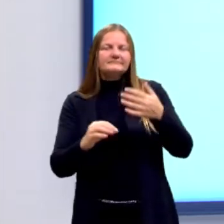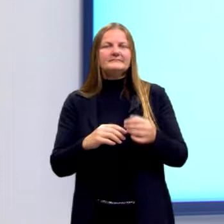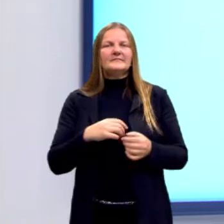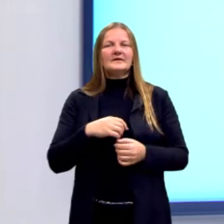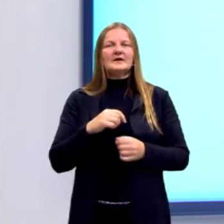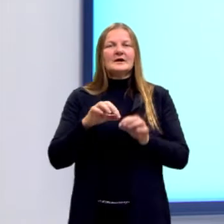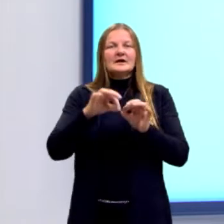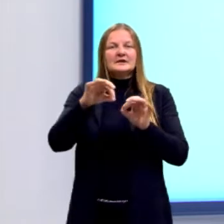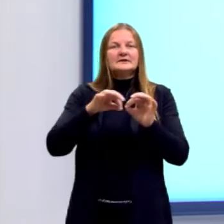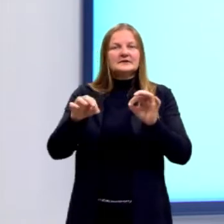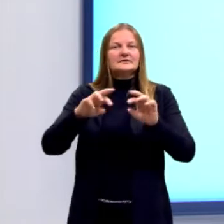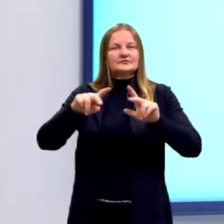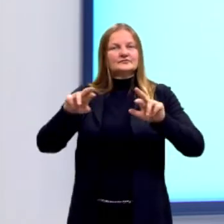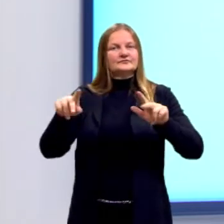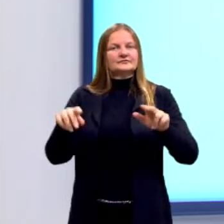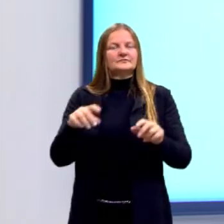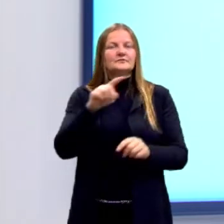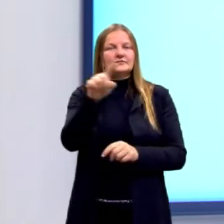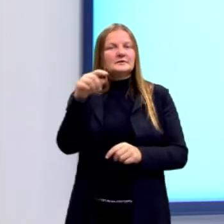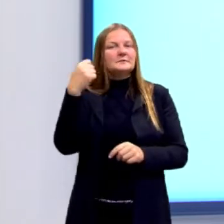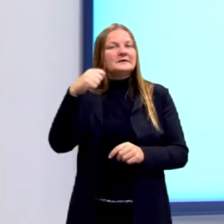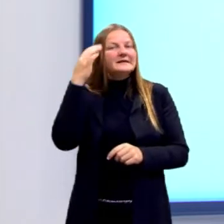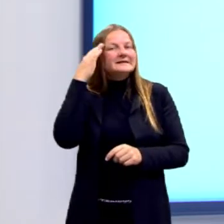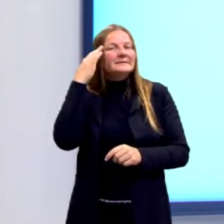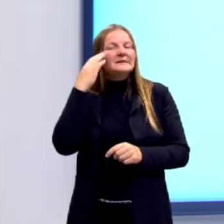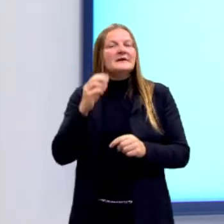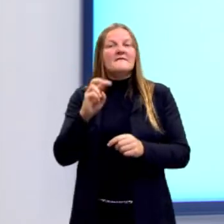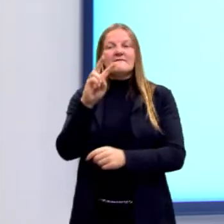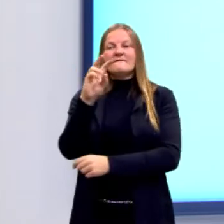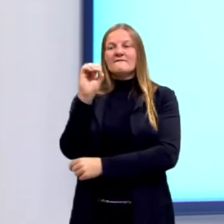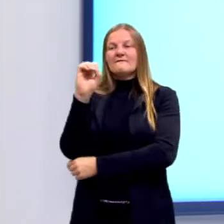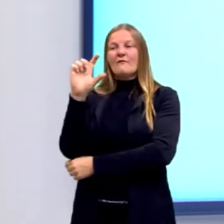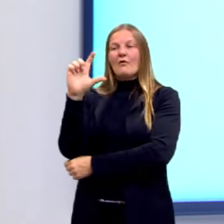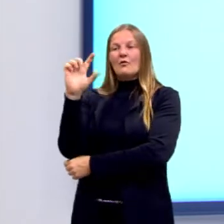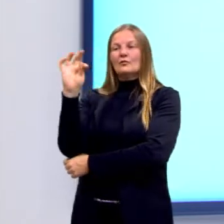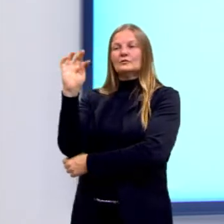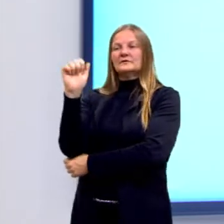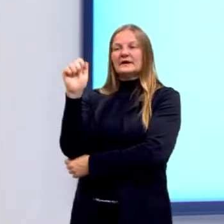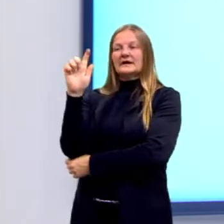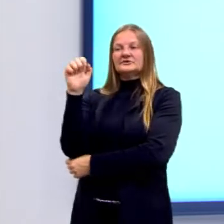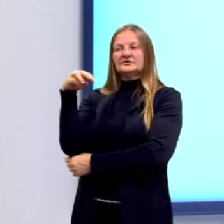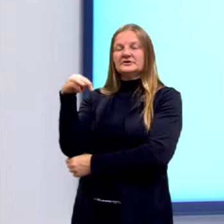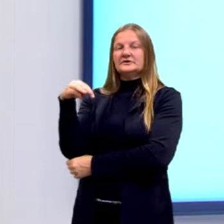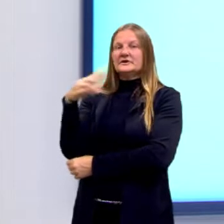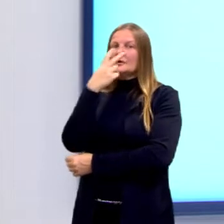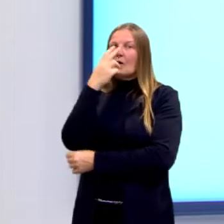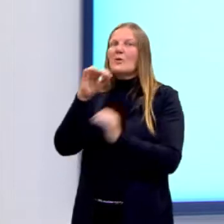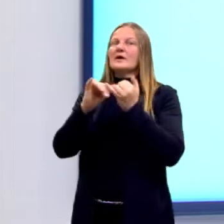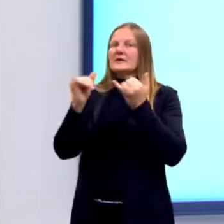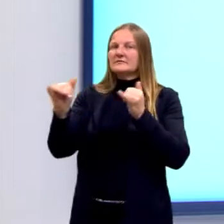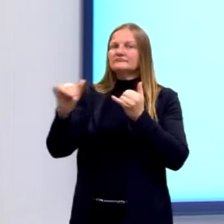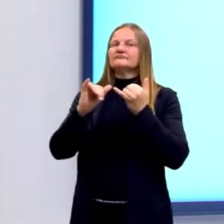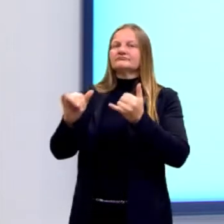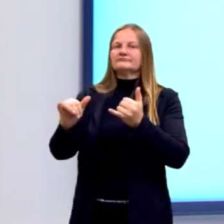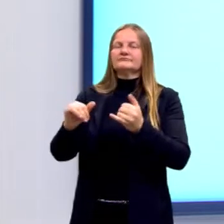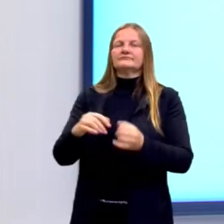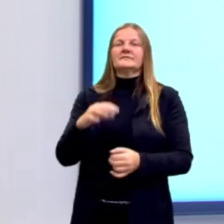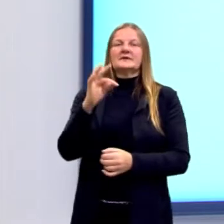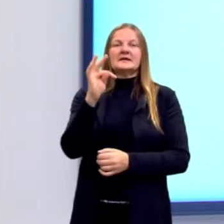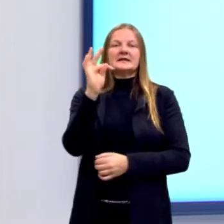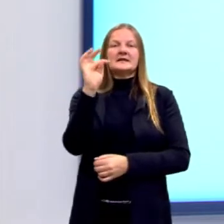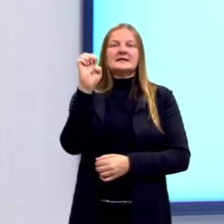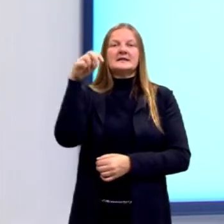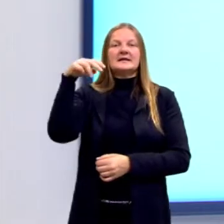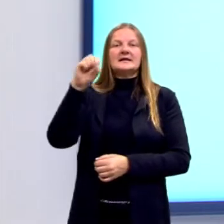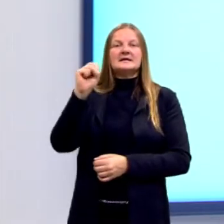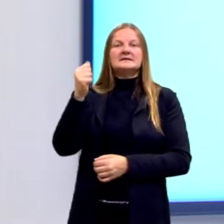das grandezas diferentes Então você tem que saber quando ele fala voltagem né É É a mesma coisa que quando ele tá falando tensão